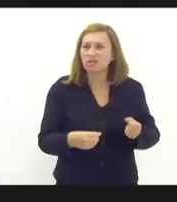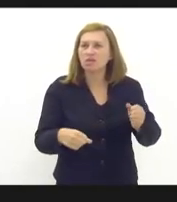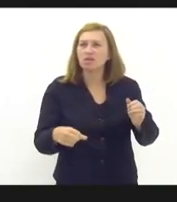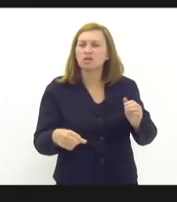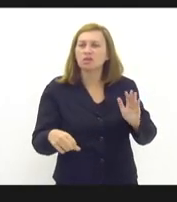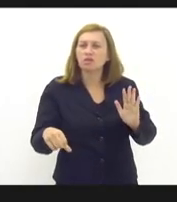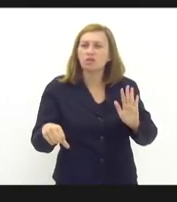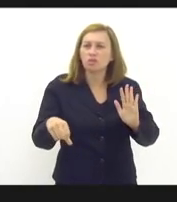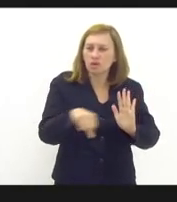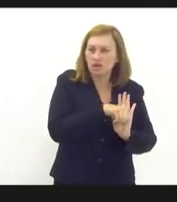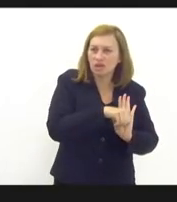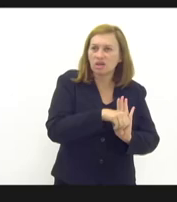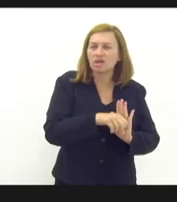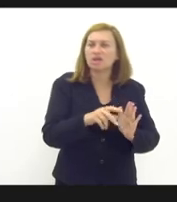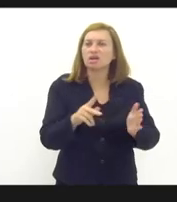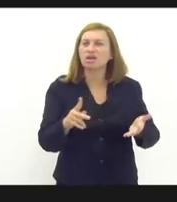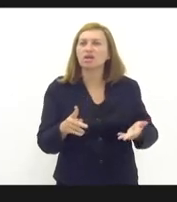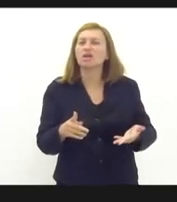das drogas.